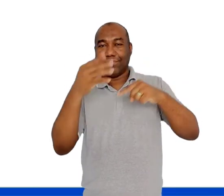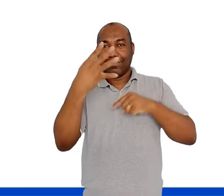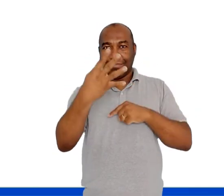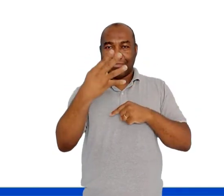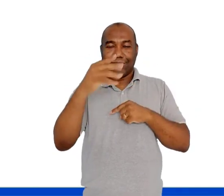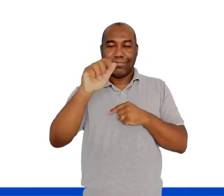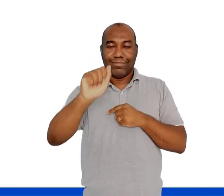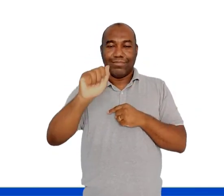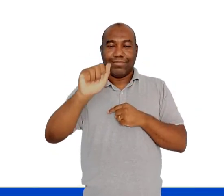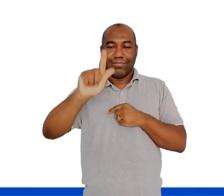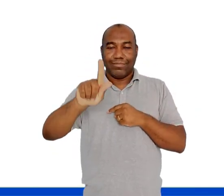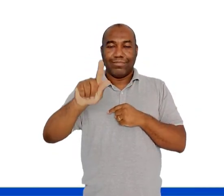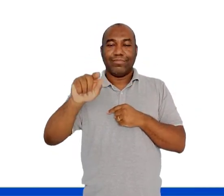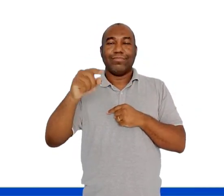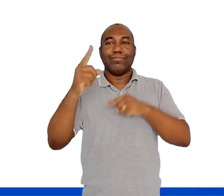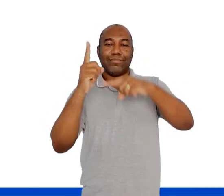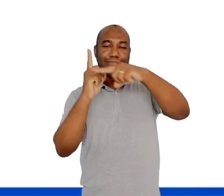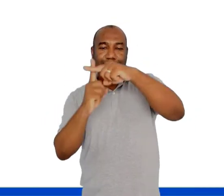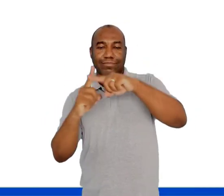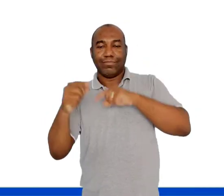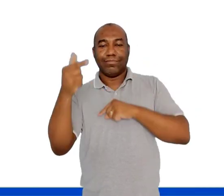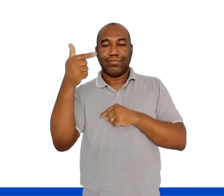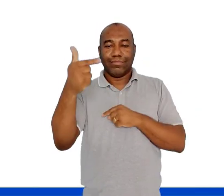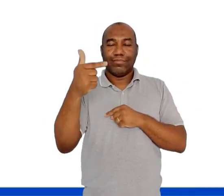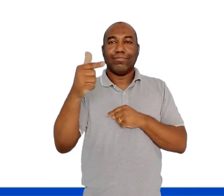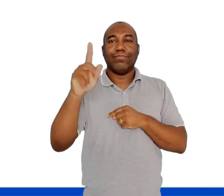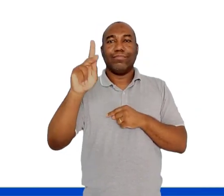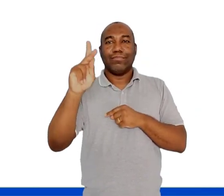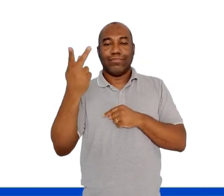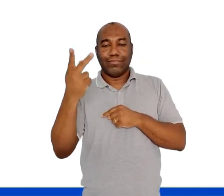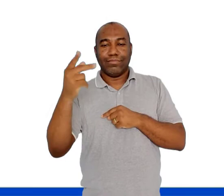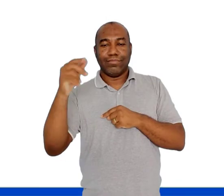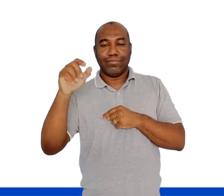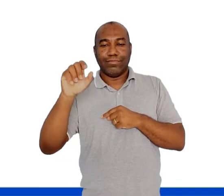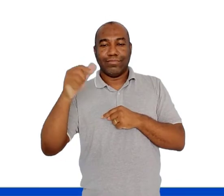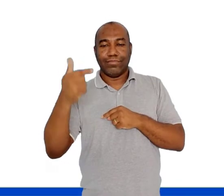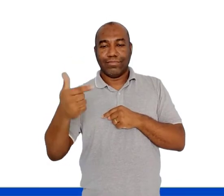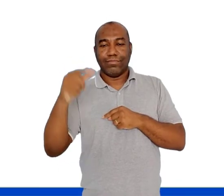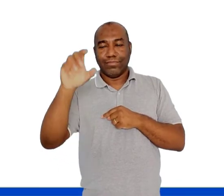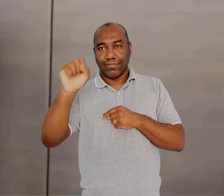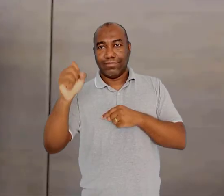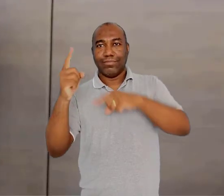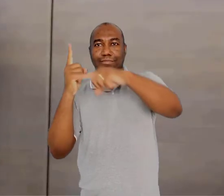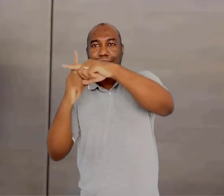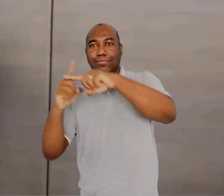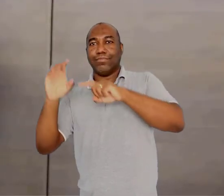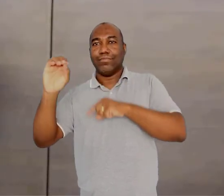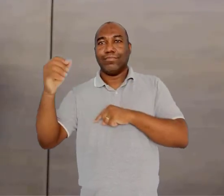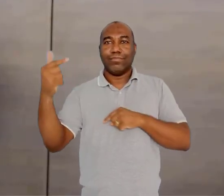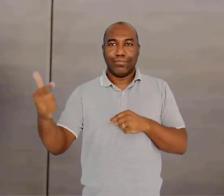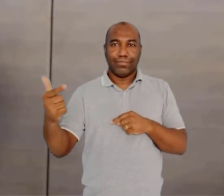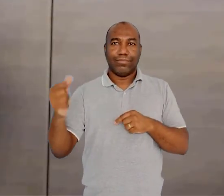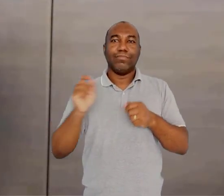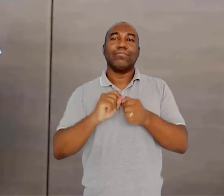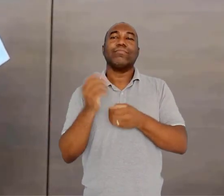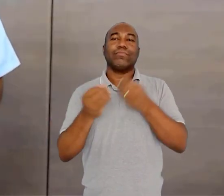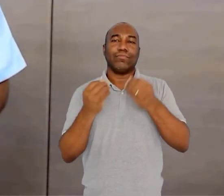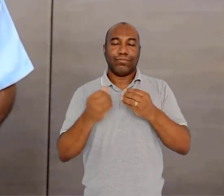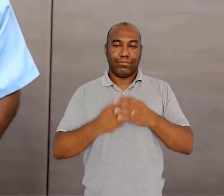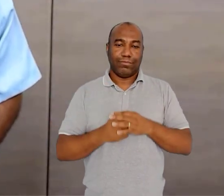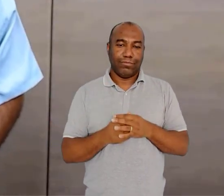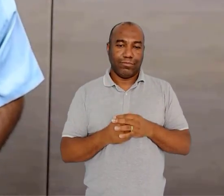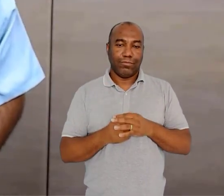Então, como que eu vou realizar, né? Vou realizar do jeito que eu ensinei vocês. Vocês vão pegar a entalpia dos produtos, menos a entalpia